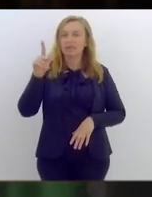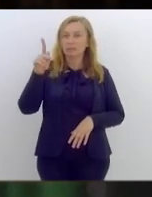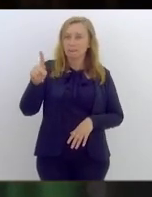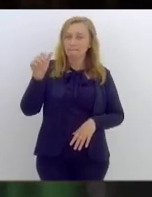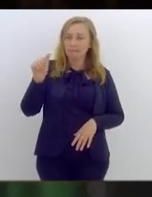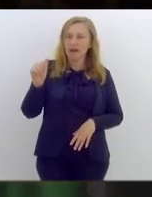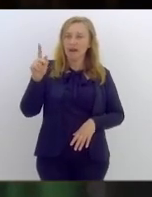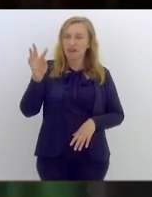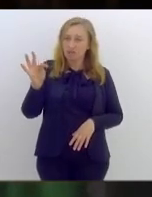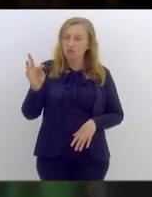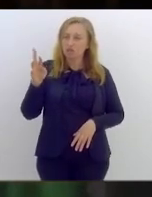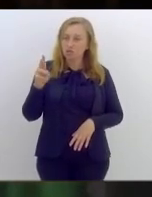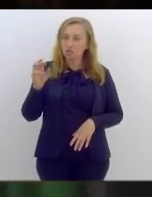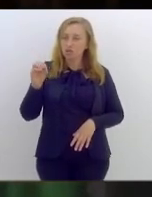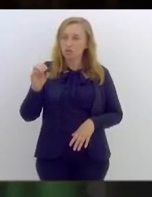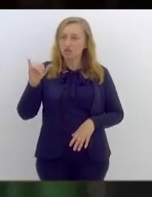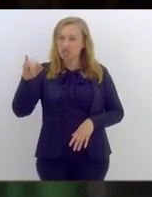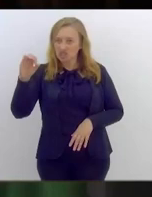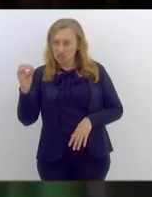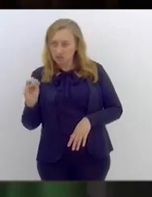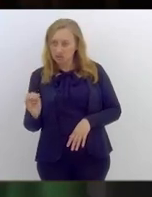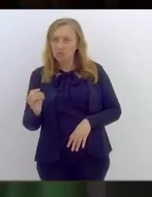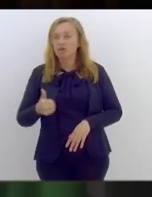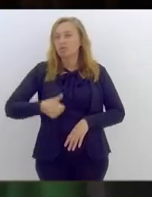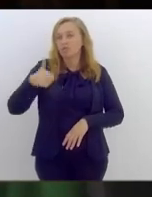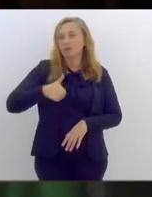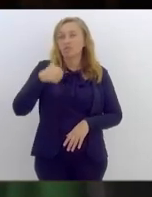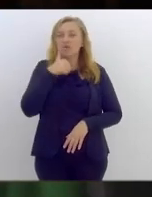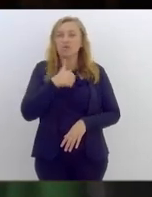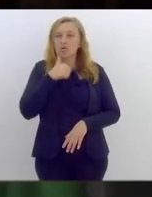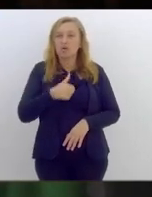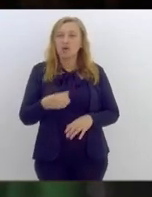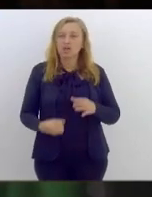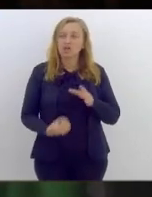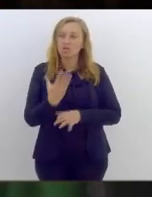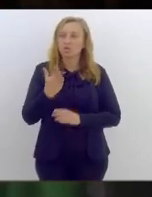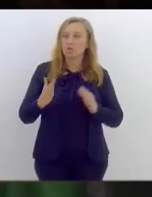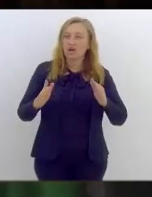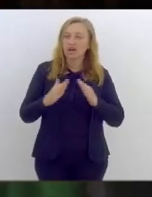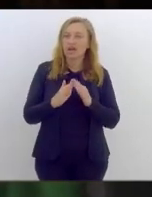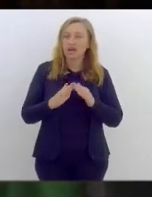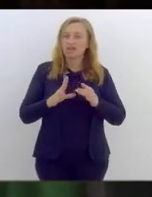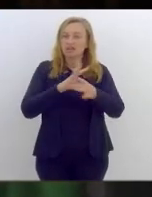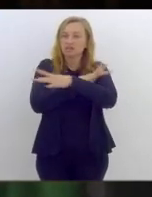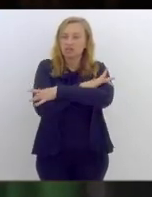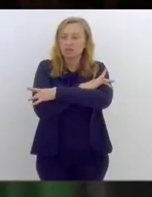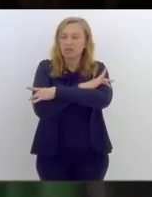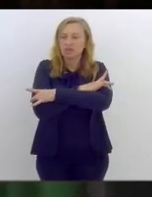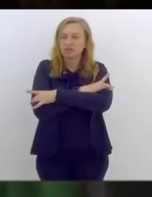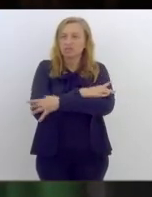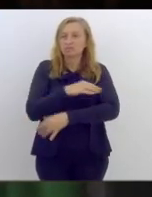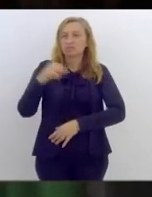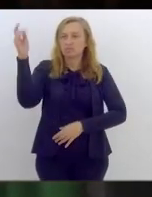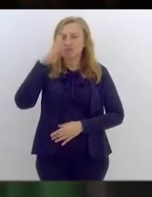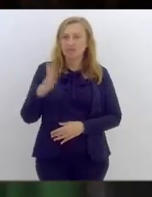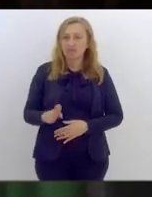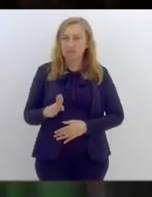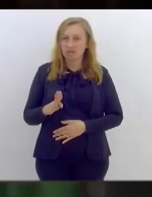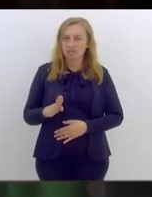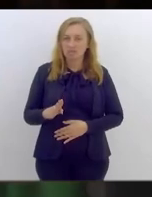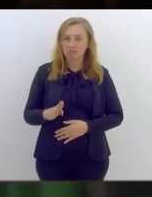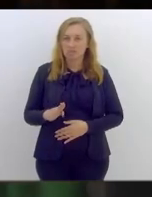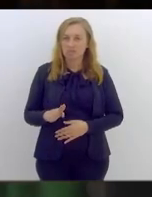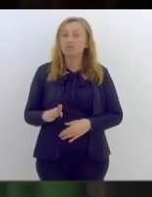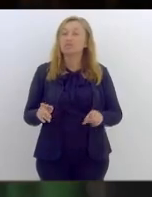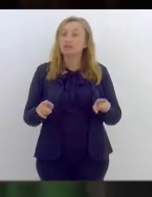Amaim, e a primeira mulher que fundou uma casa de candomblé no Brasil, africana, Yanassô. Agora